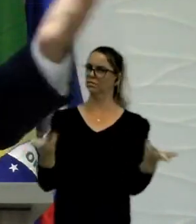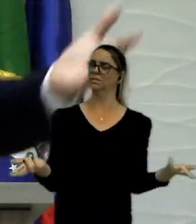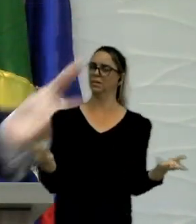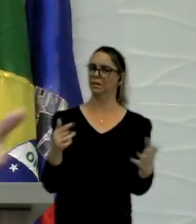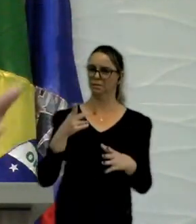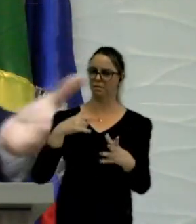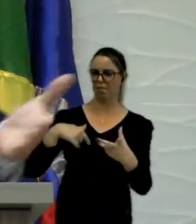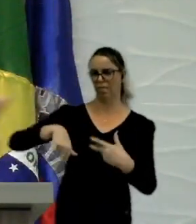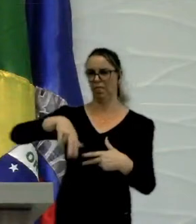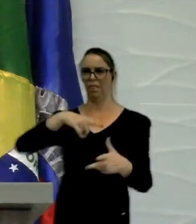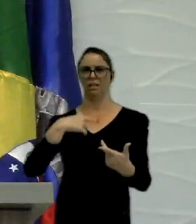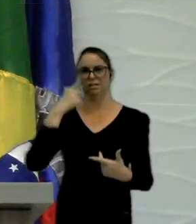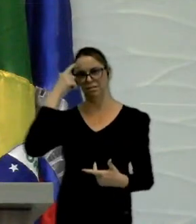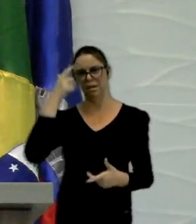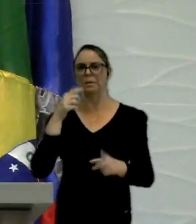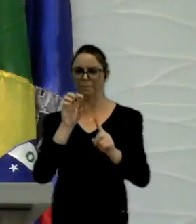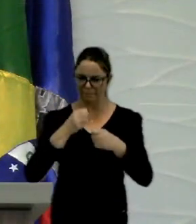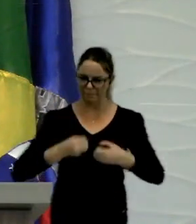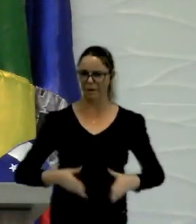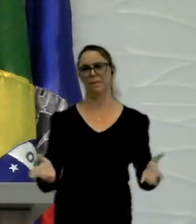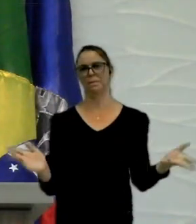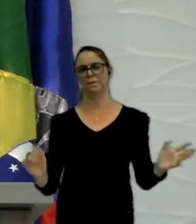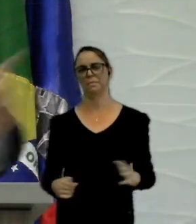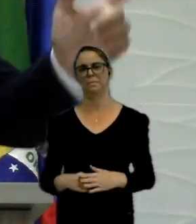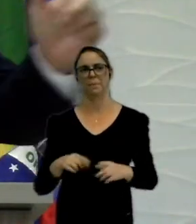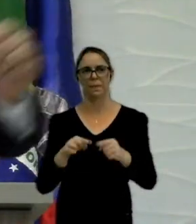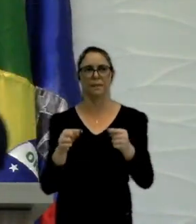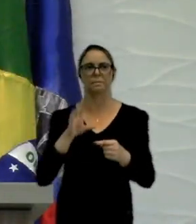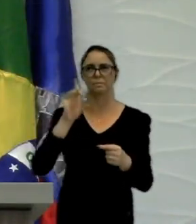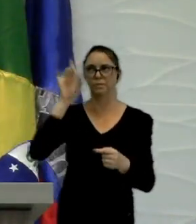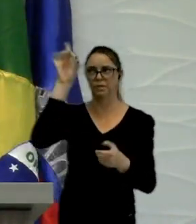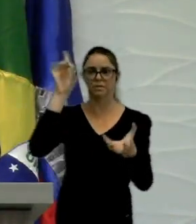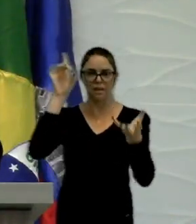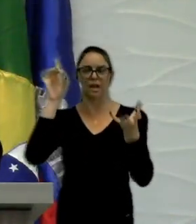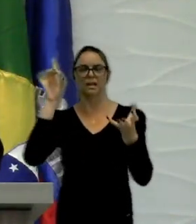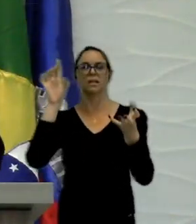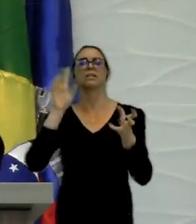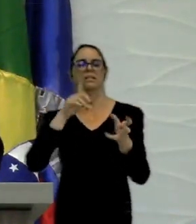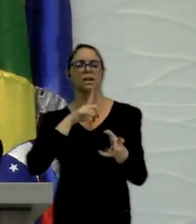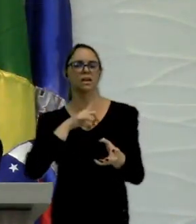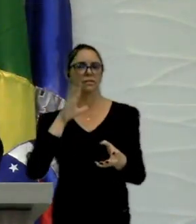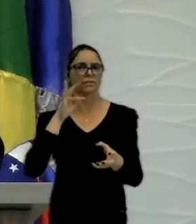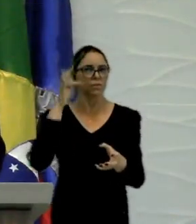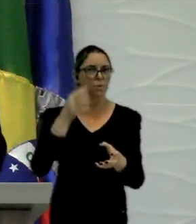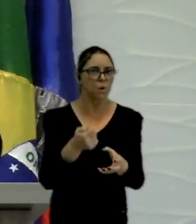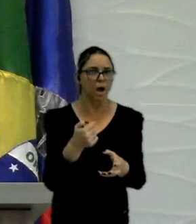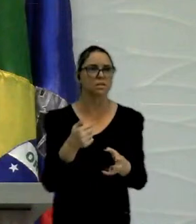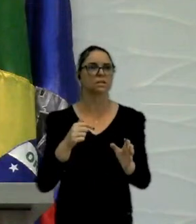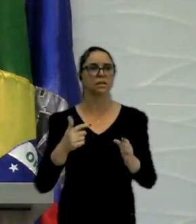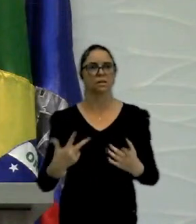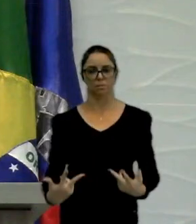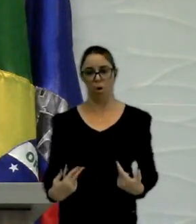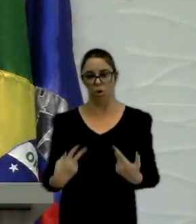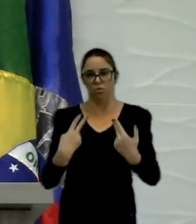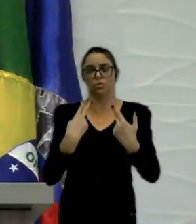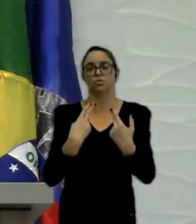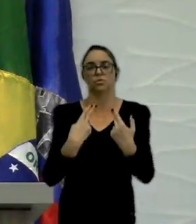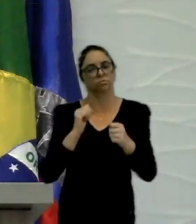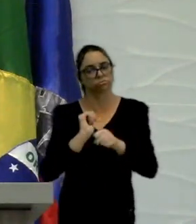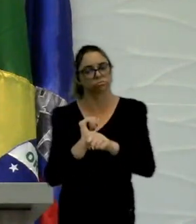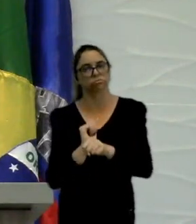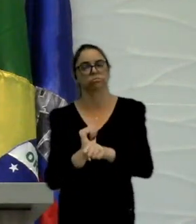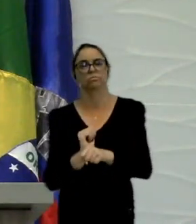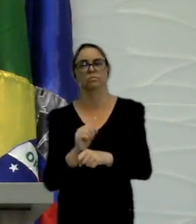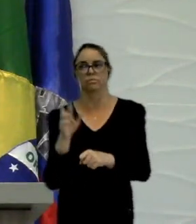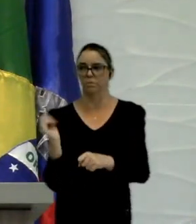num labirinto desse dentro de uma ambulância, tem que parar mesmo. Mas se Deus quiser, nós vamos ter o bloco cirúrgico funcionando aqui para a gente tentar resolver e sanar essas demandas. Mas é muito importante o